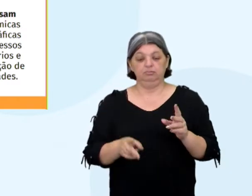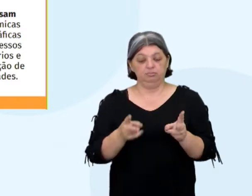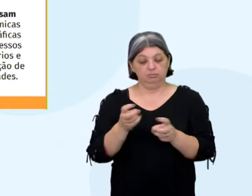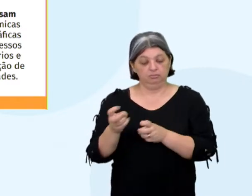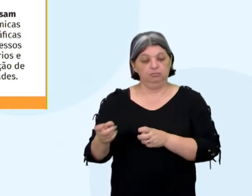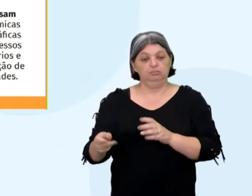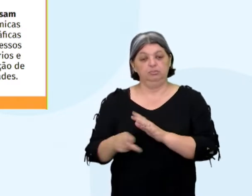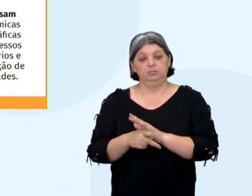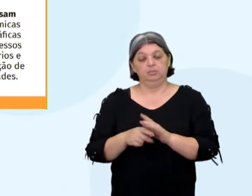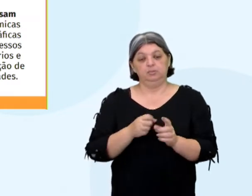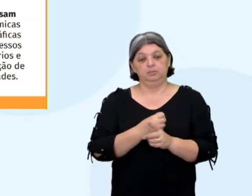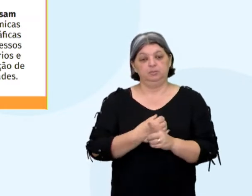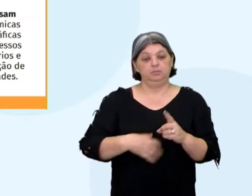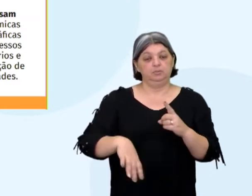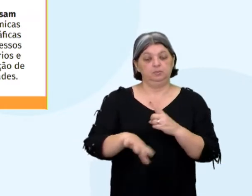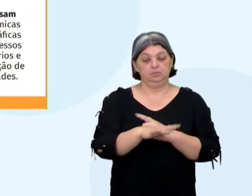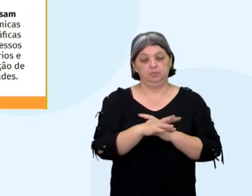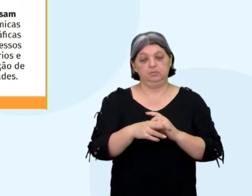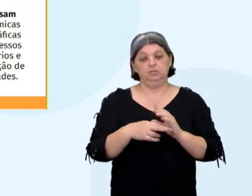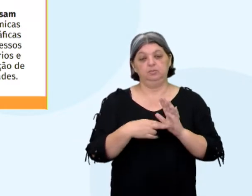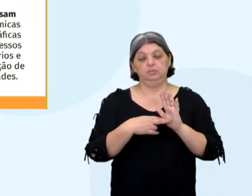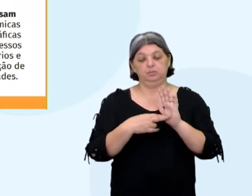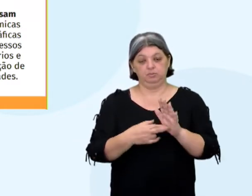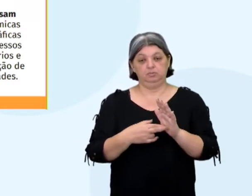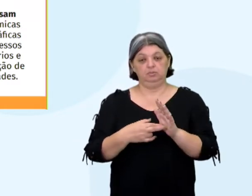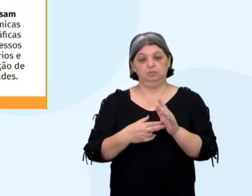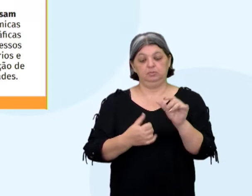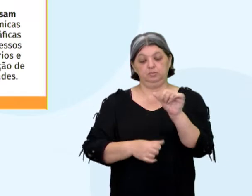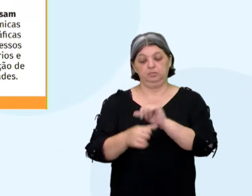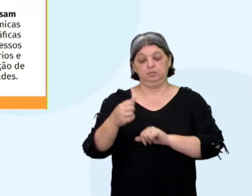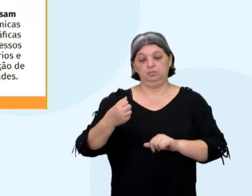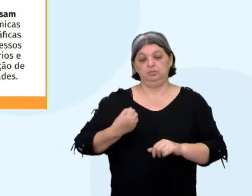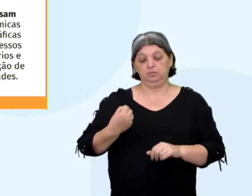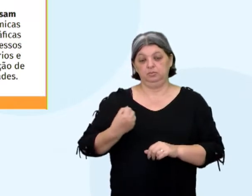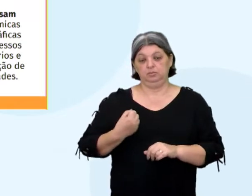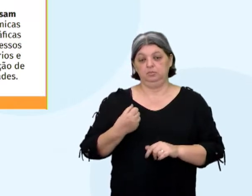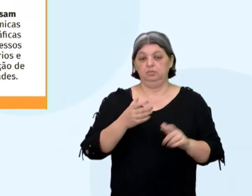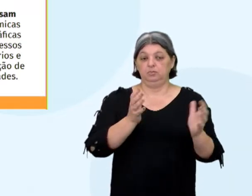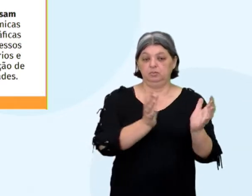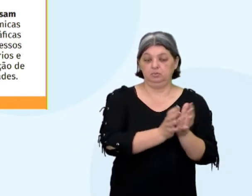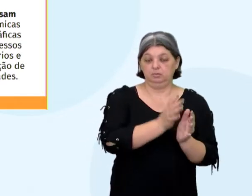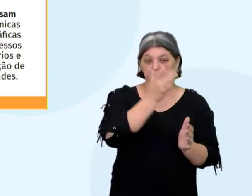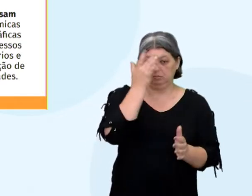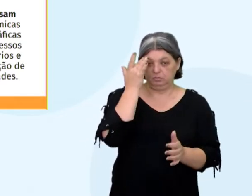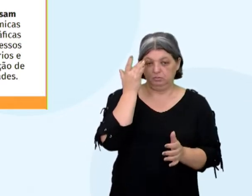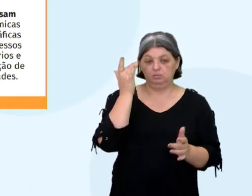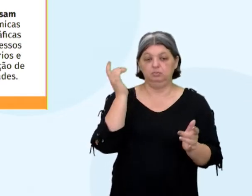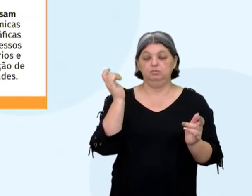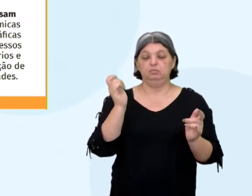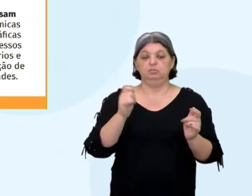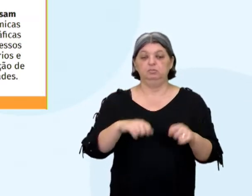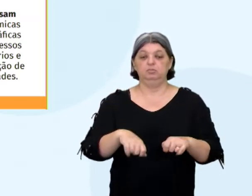sociais, tá? E representá-los em números a determinado grupo de pessoas e sua condição